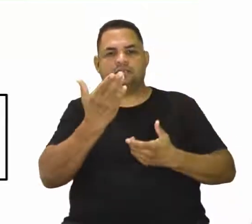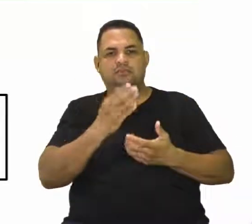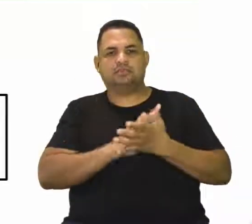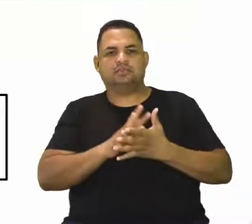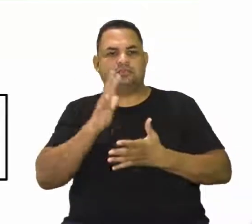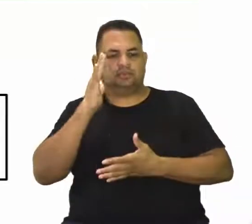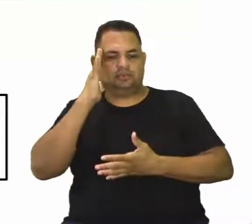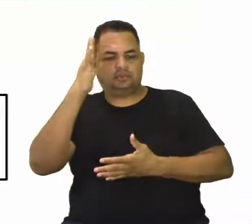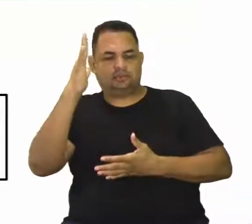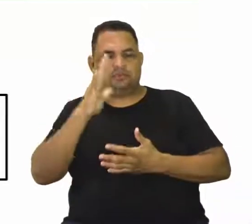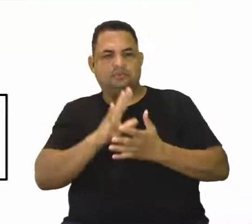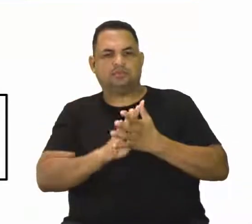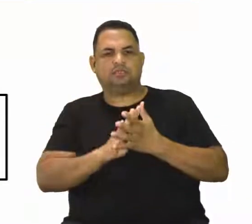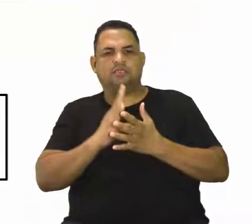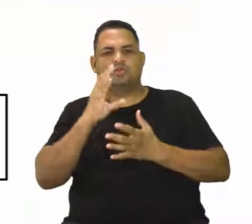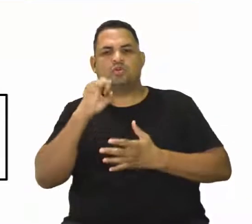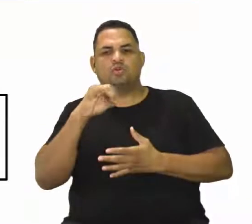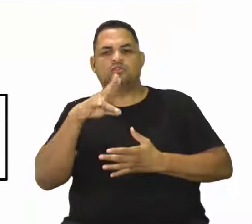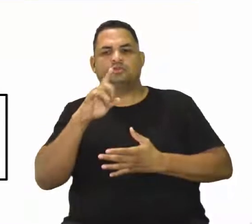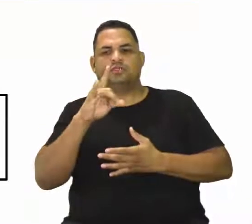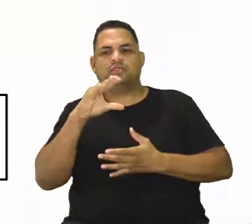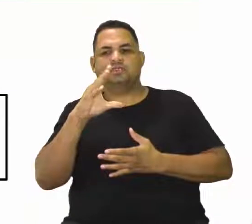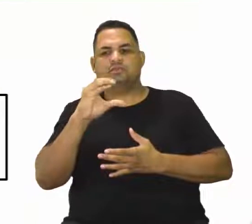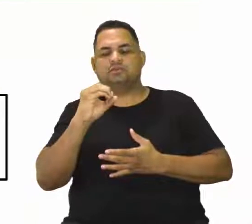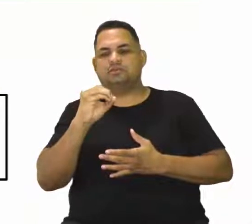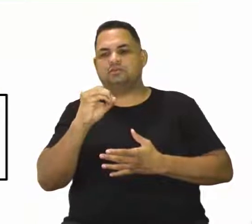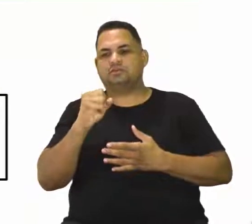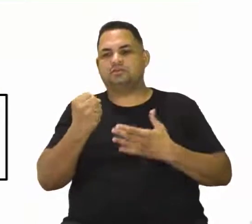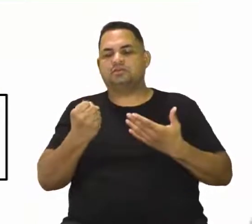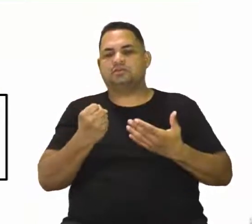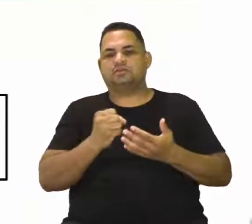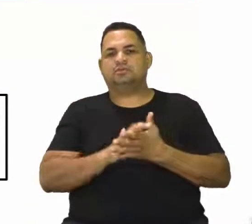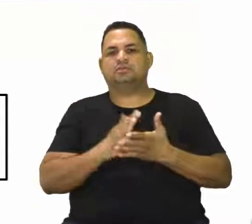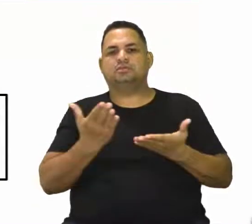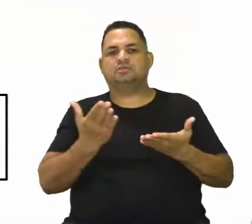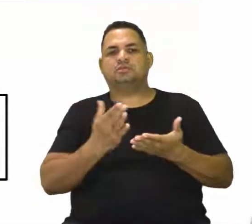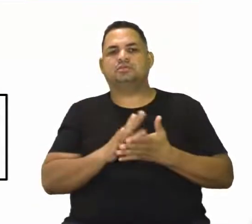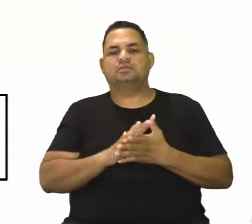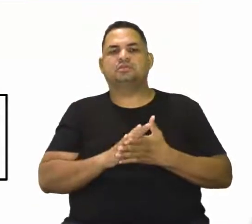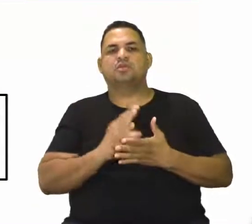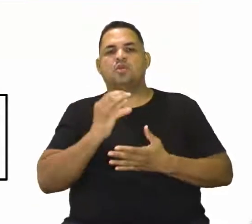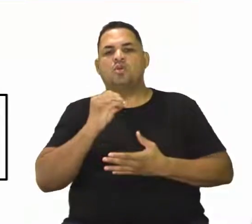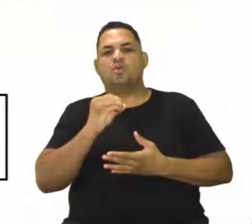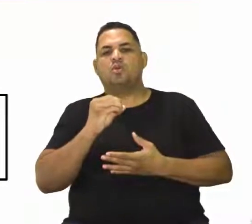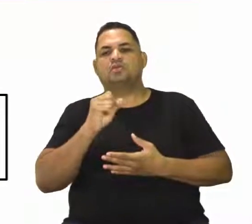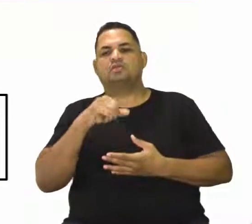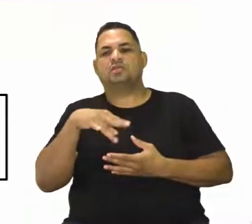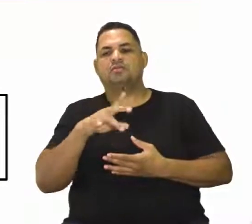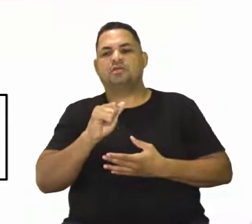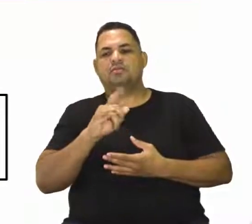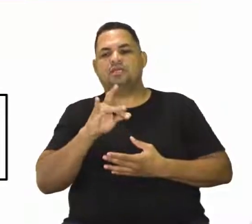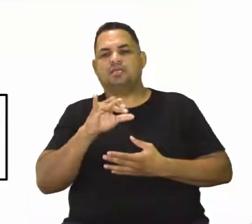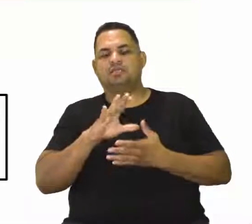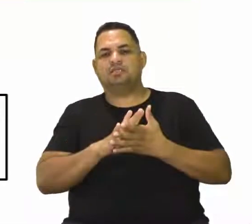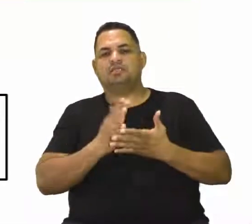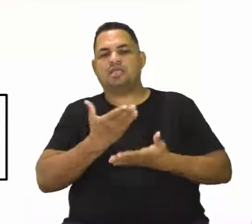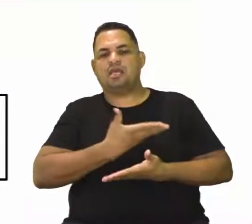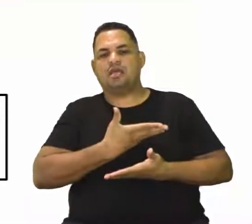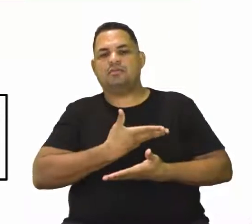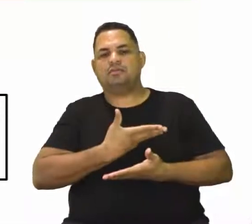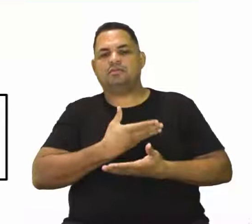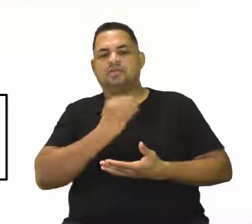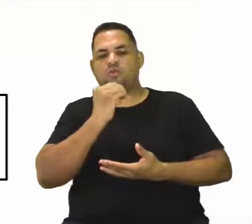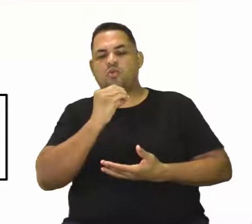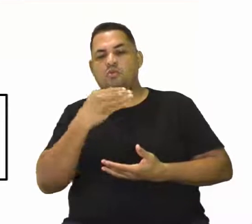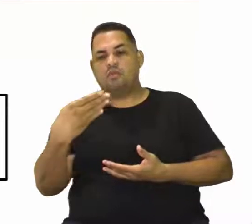Teoria da Conspiração não é que o samba Bin Laden tinha uma amizade com Barack Obama não há